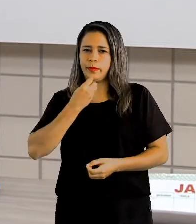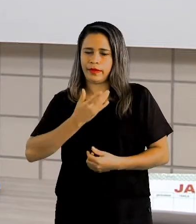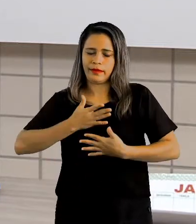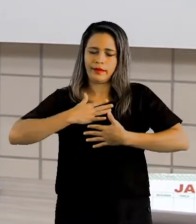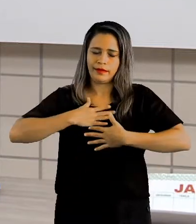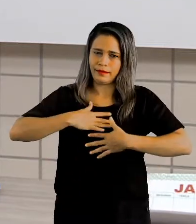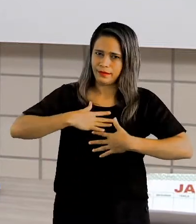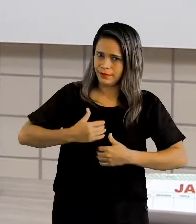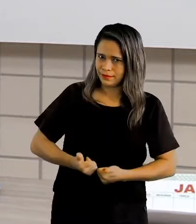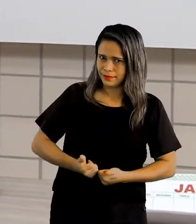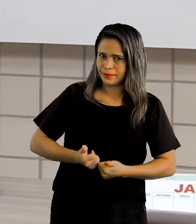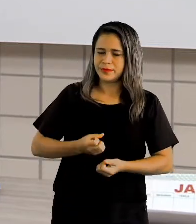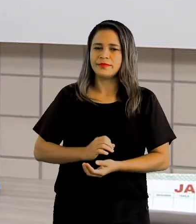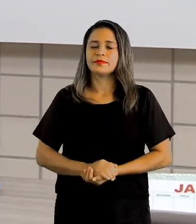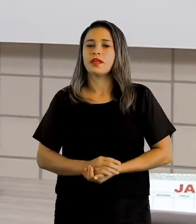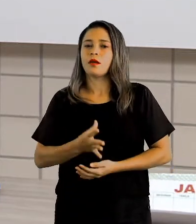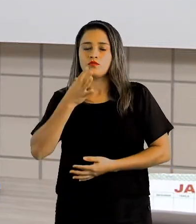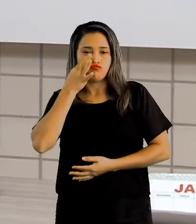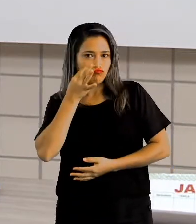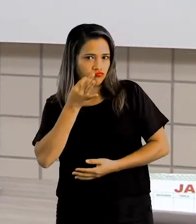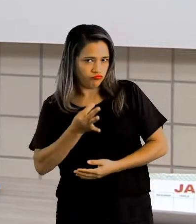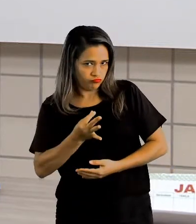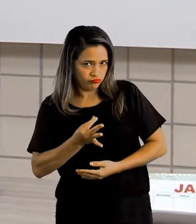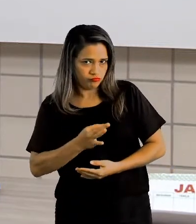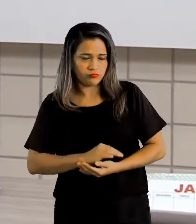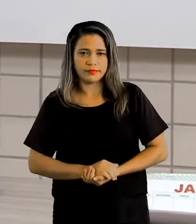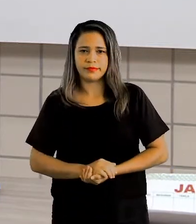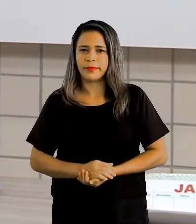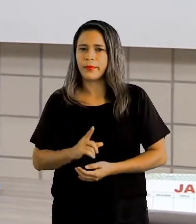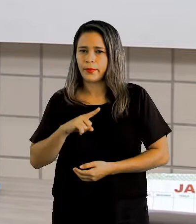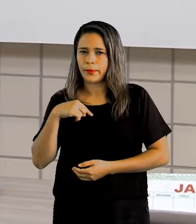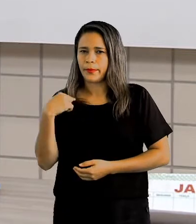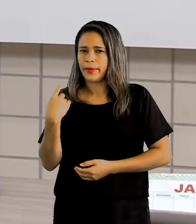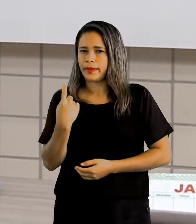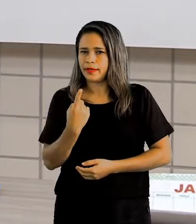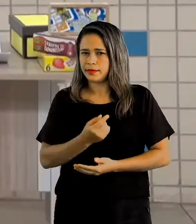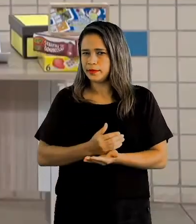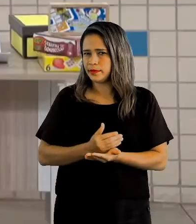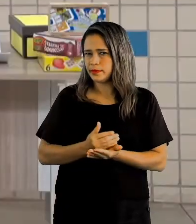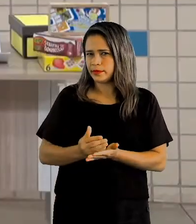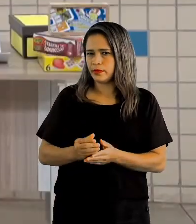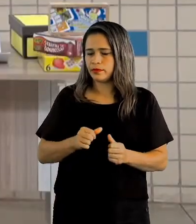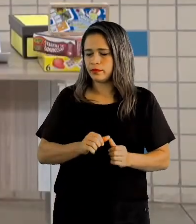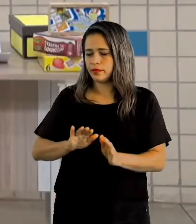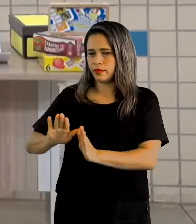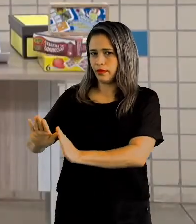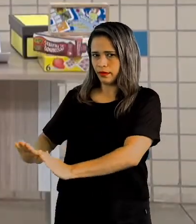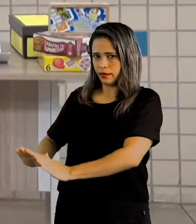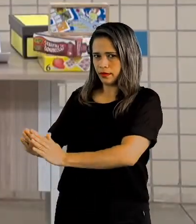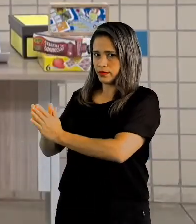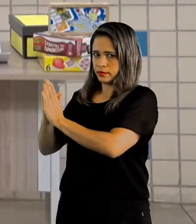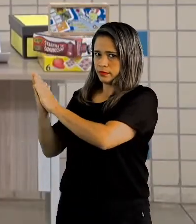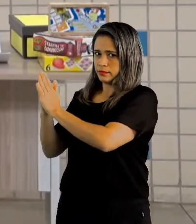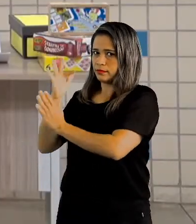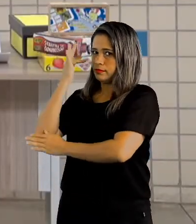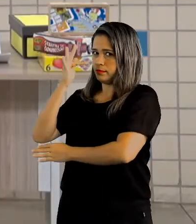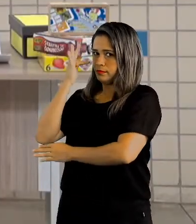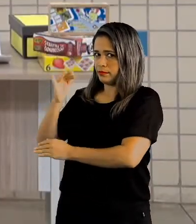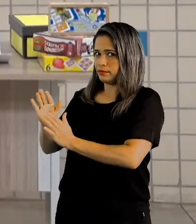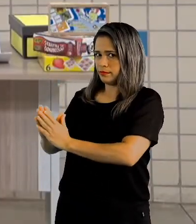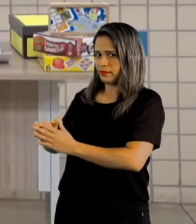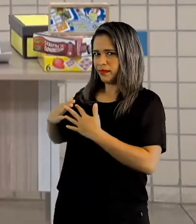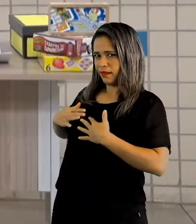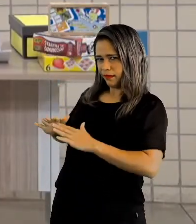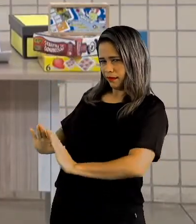tá bom? Então, preste atenção. Nós vamos começar, eu vou deixar a Francisquinha aqui descansando. Nós vamos começar